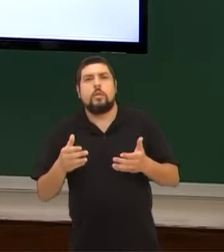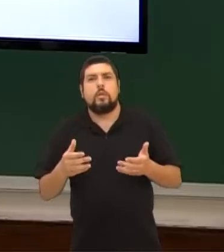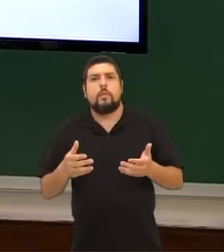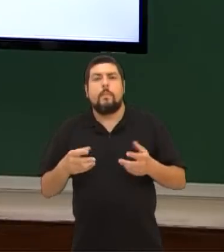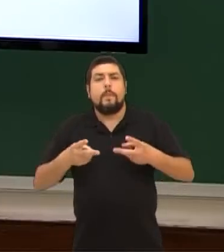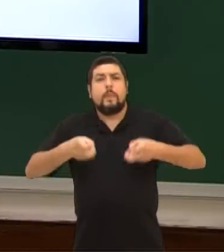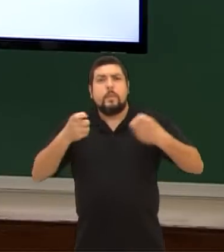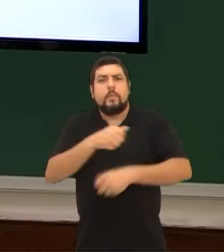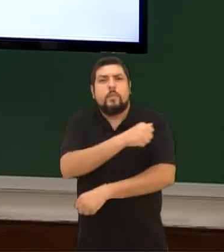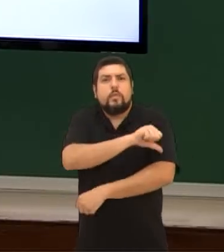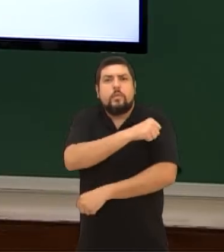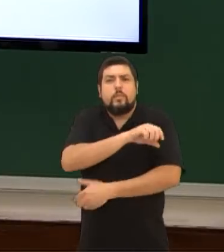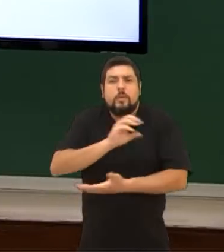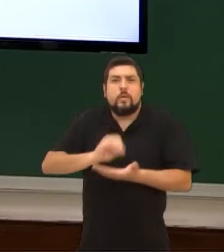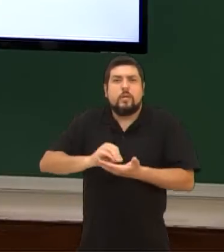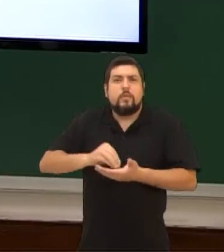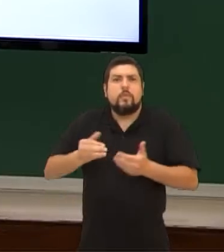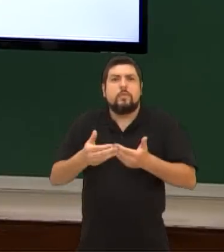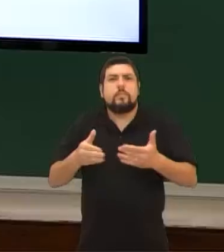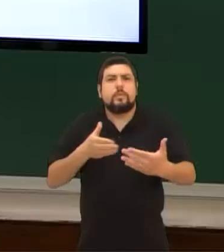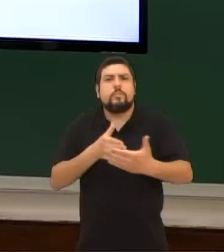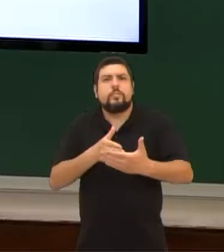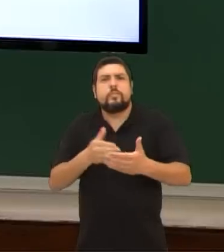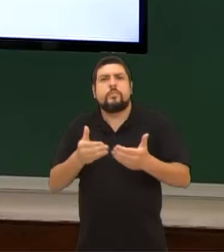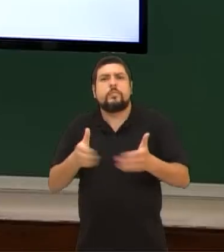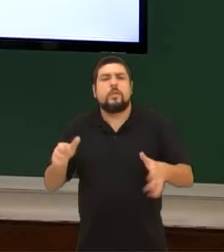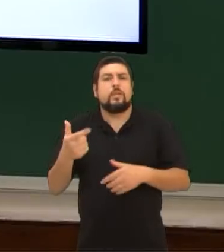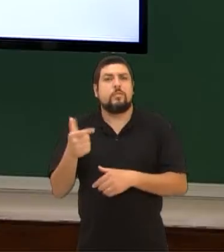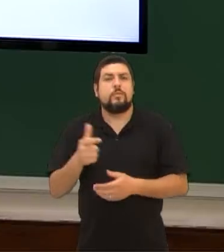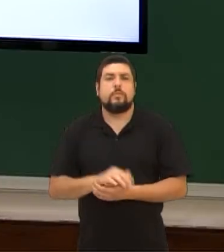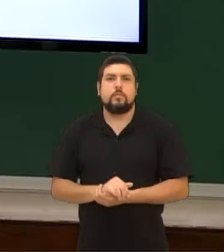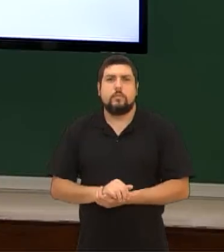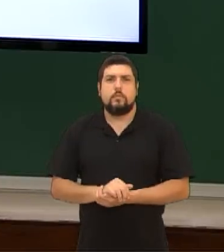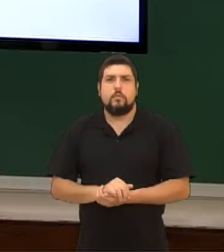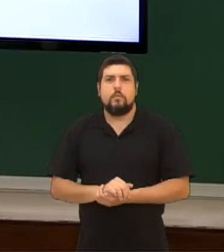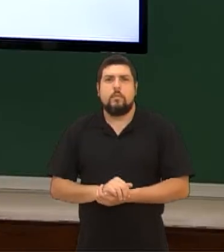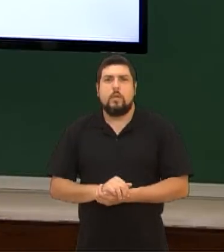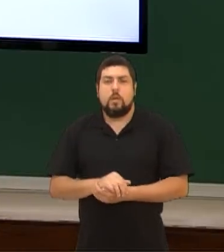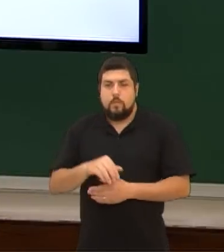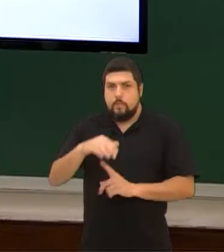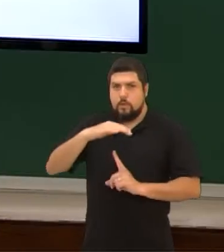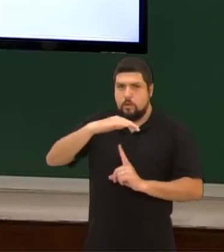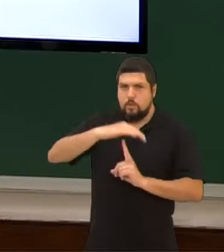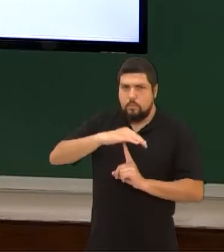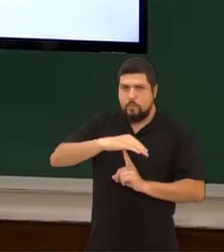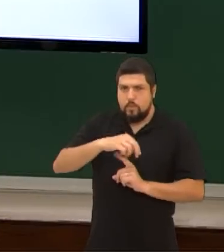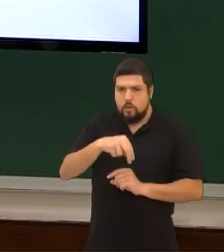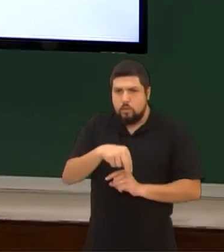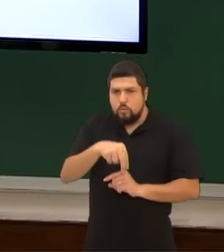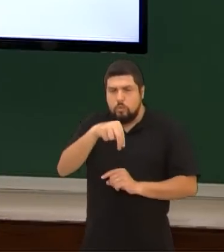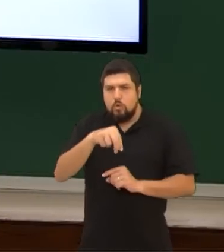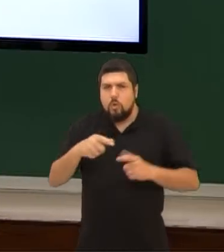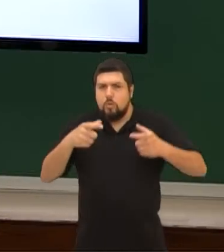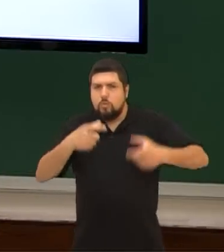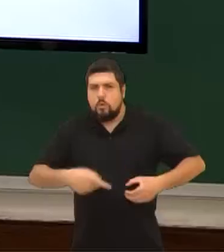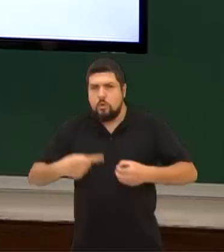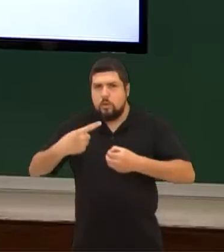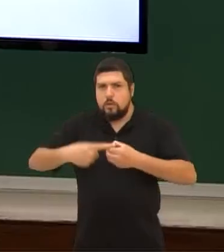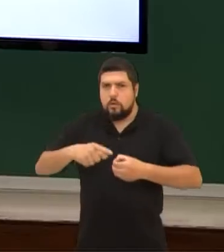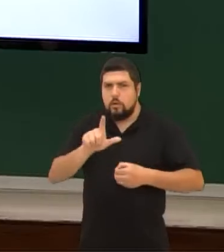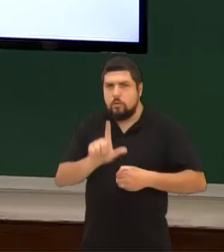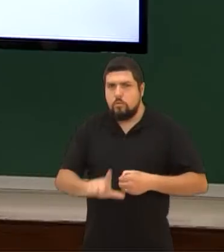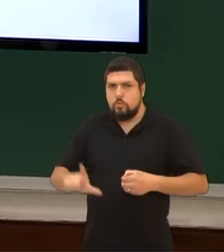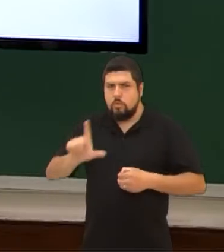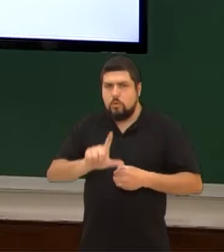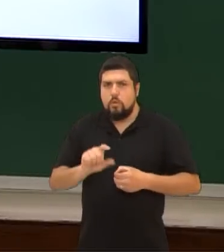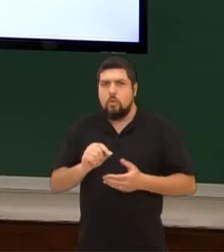não tem as fronteiras abertas. Quando vem para o estado do Paraná, o norte do estado do Paraná, a querida cidade de Londrina, vai ter